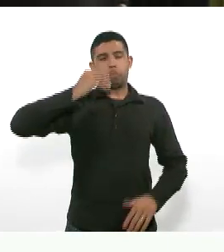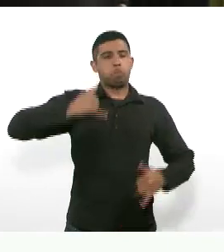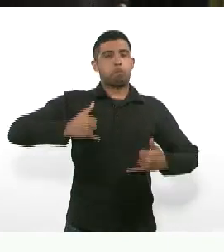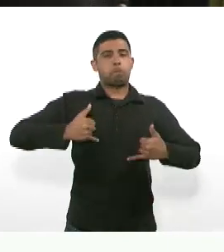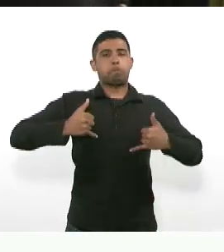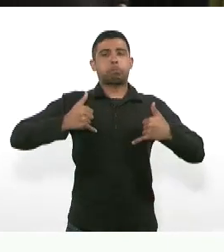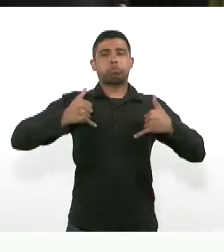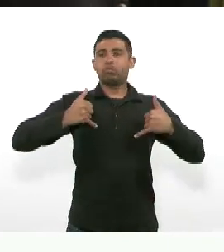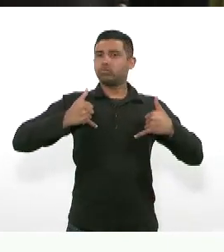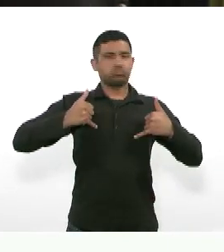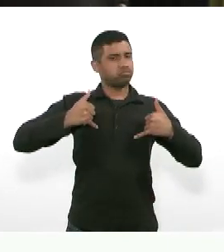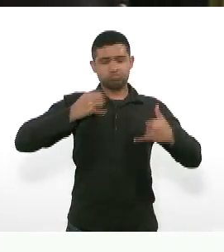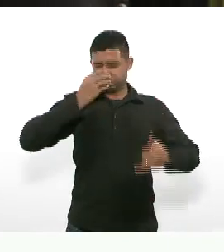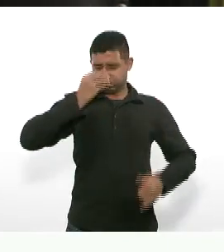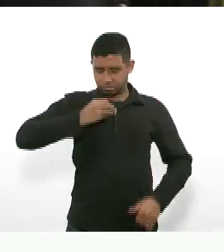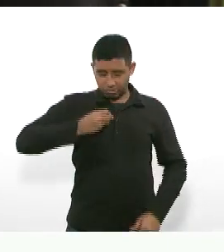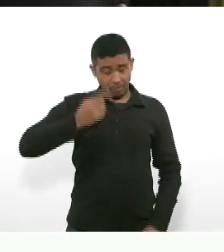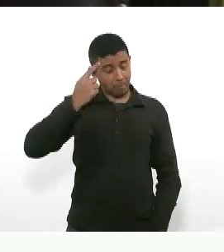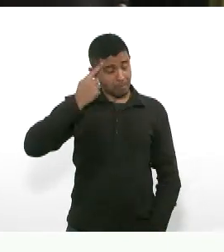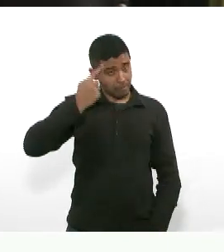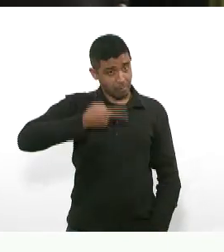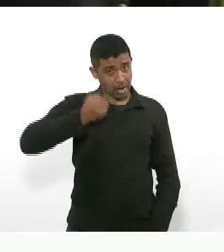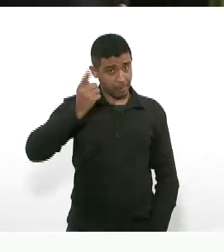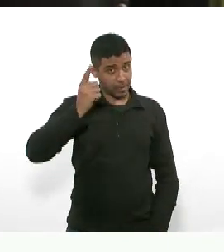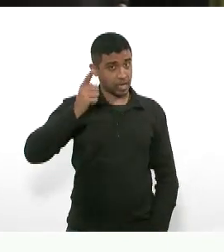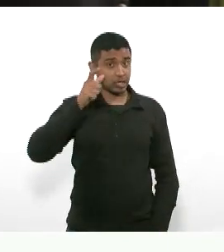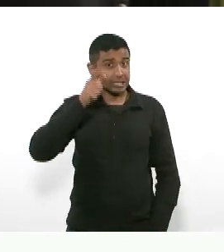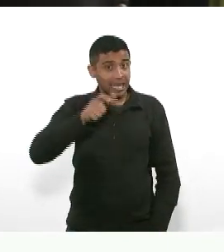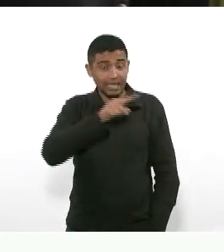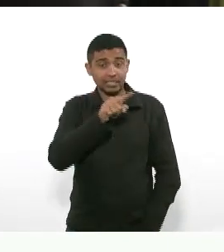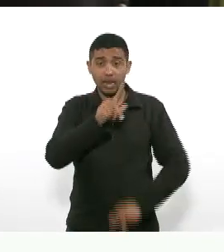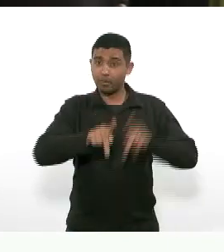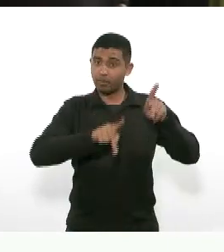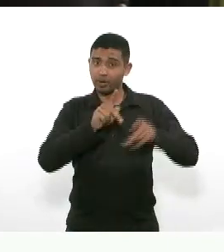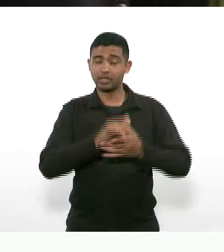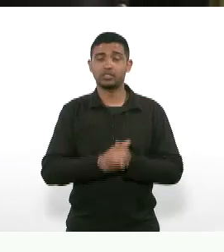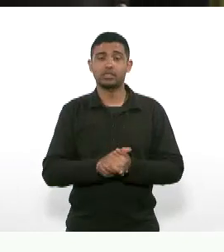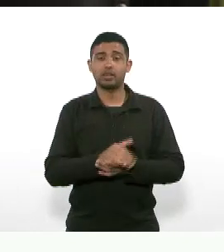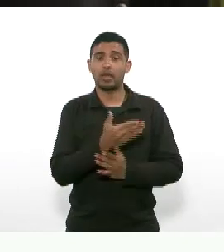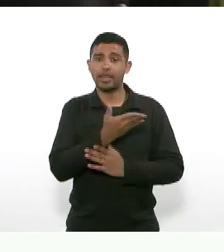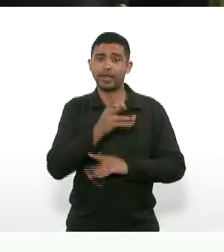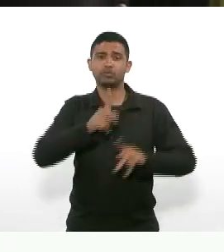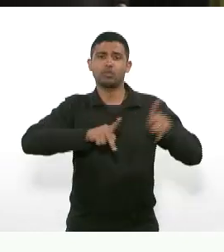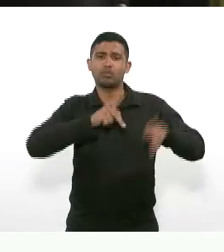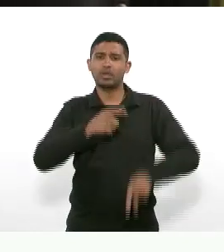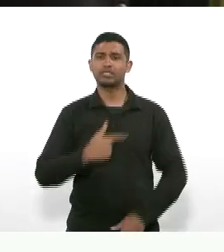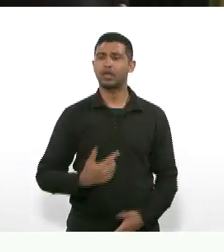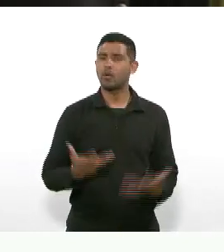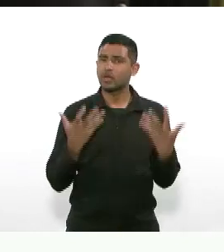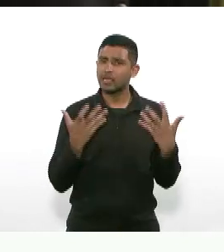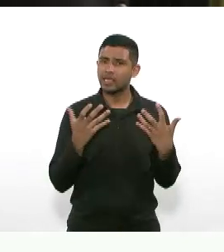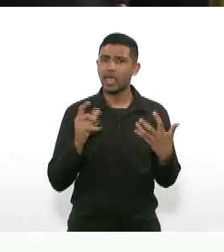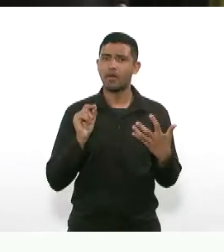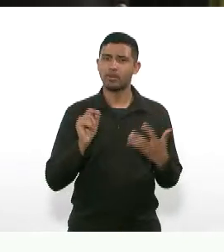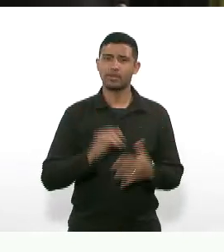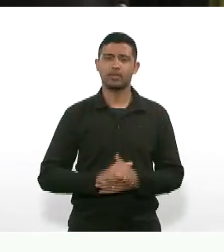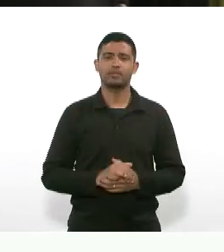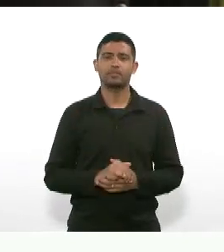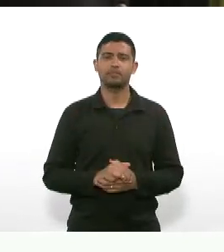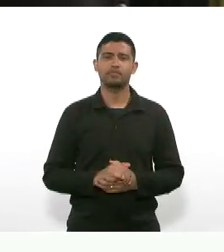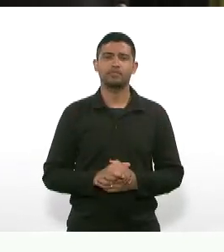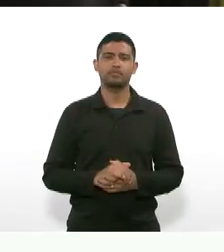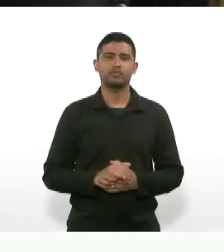que o interesse da população. O que a população deseja é o enfrentamento